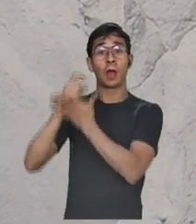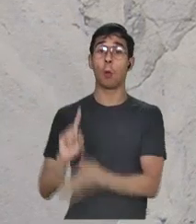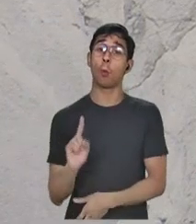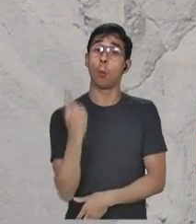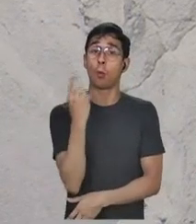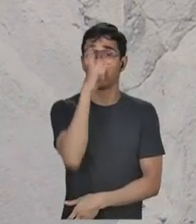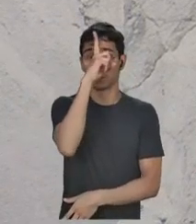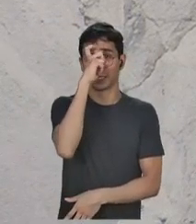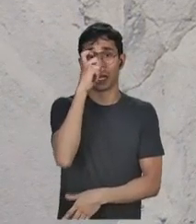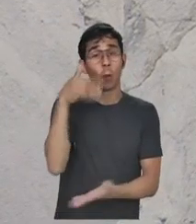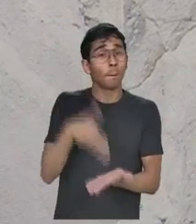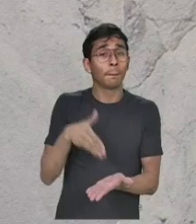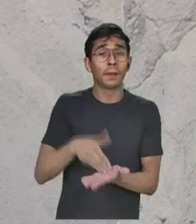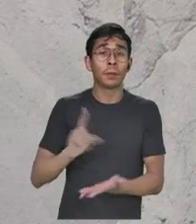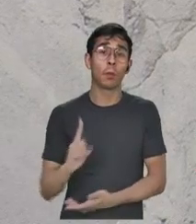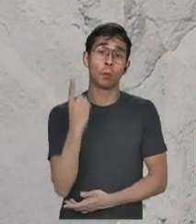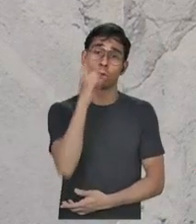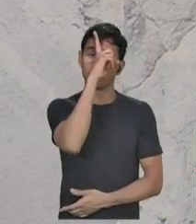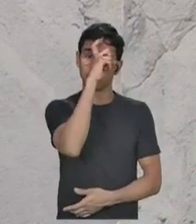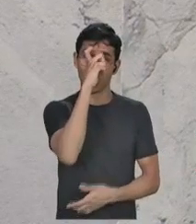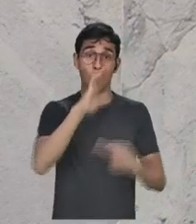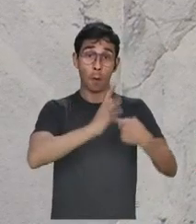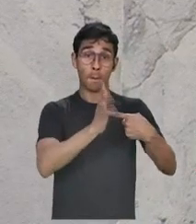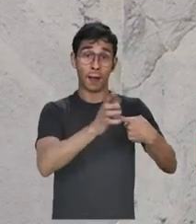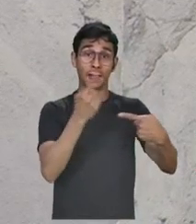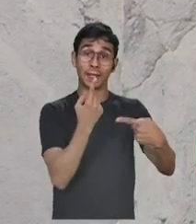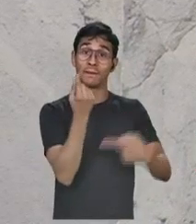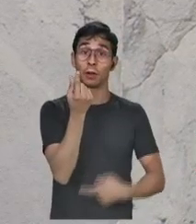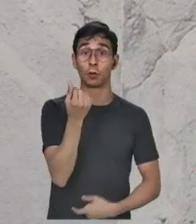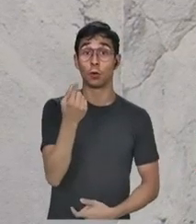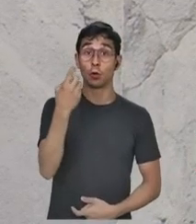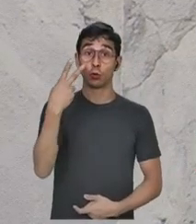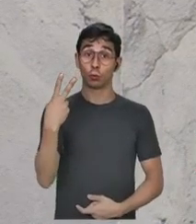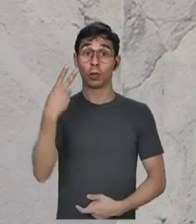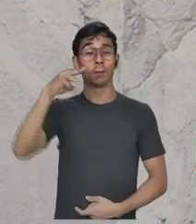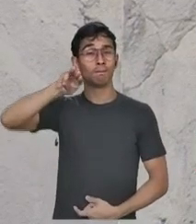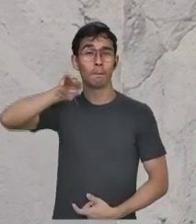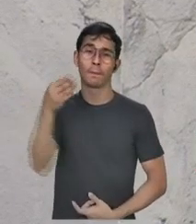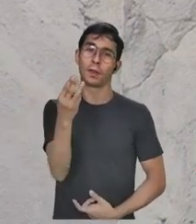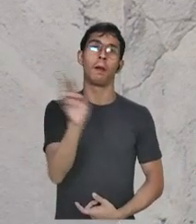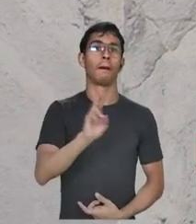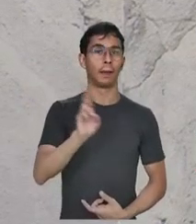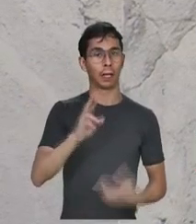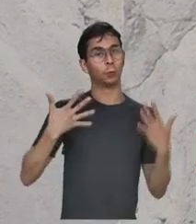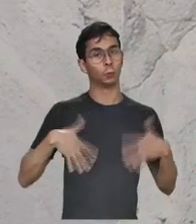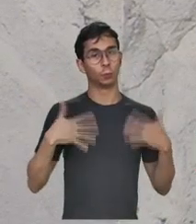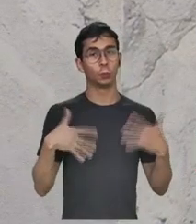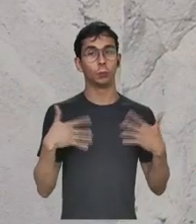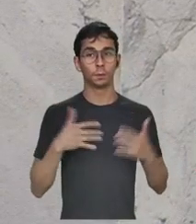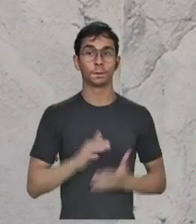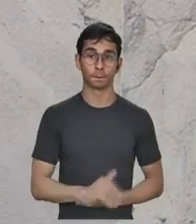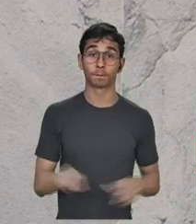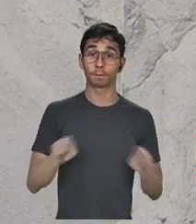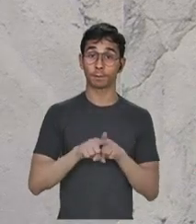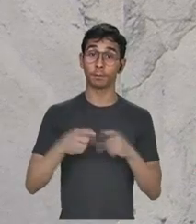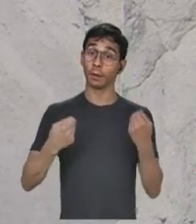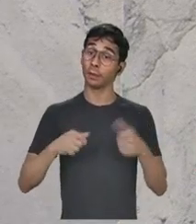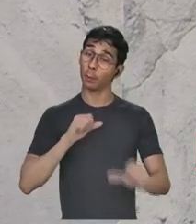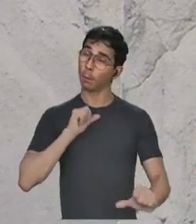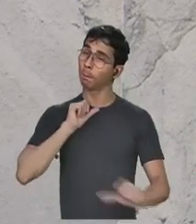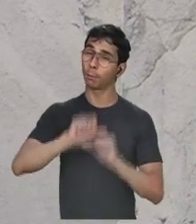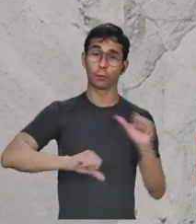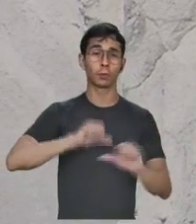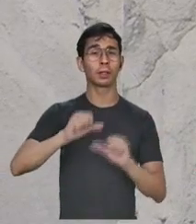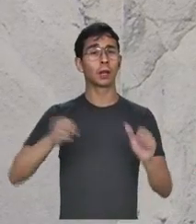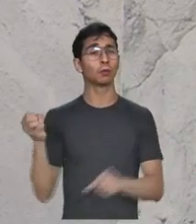idéia uma máquina deve custar dois milhões de reais foi o que me foi passado e também renove com urgência toda a frota